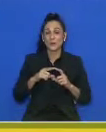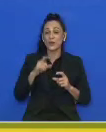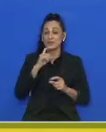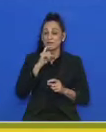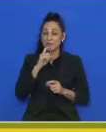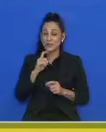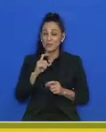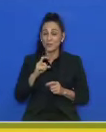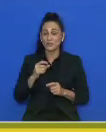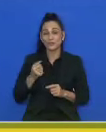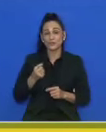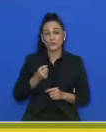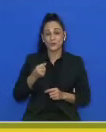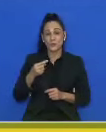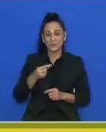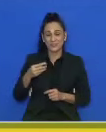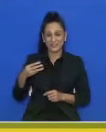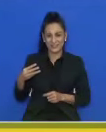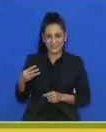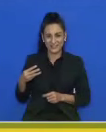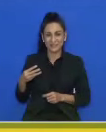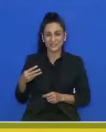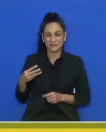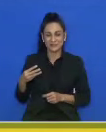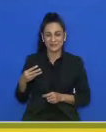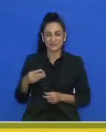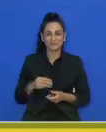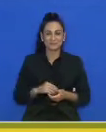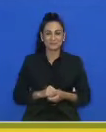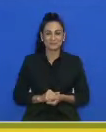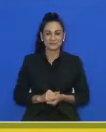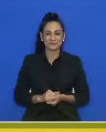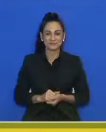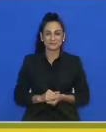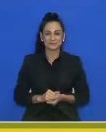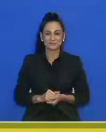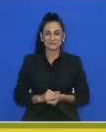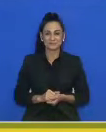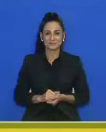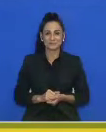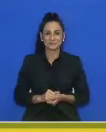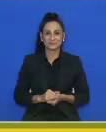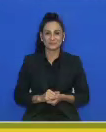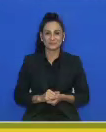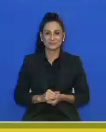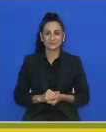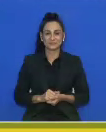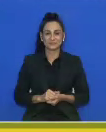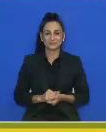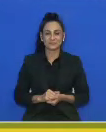Bola verde, número 13. Verde, 13.